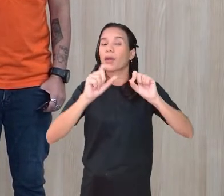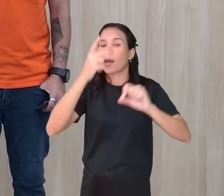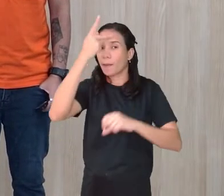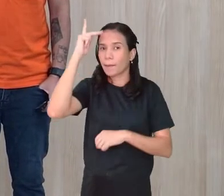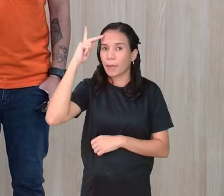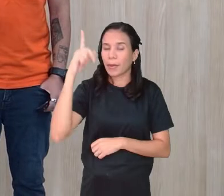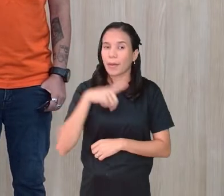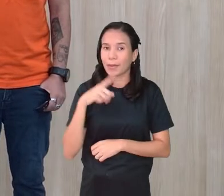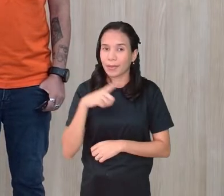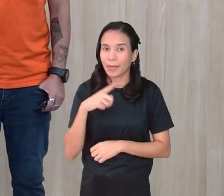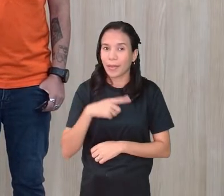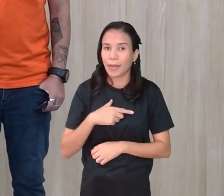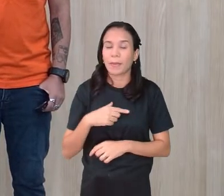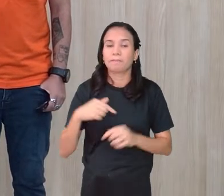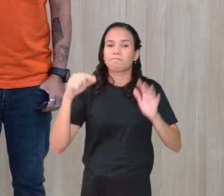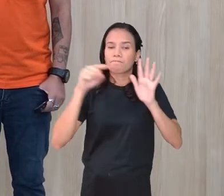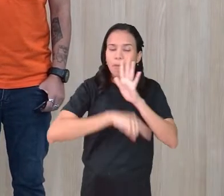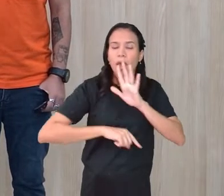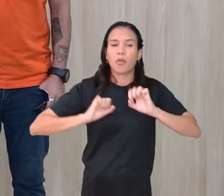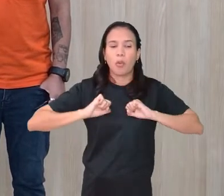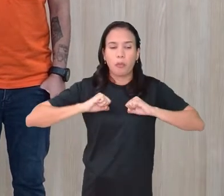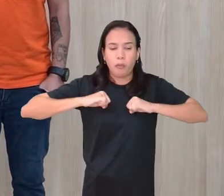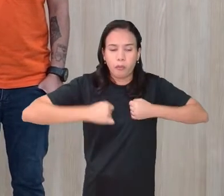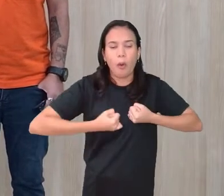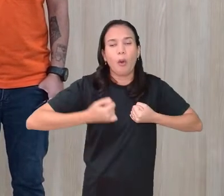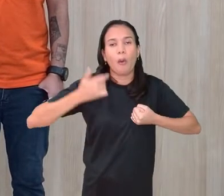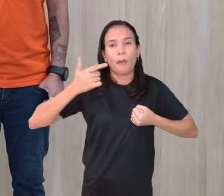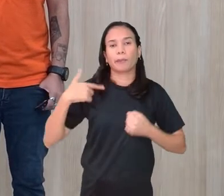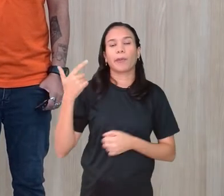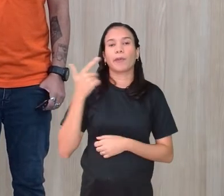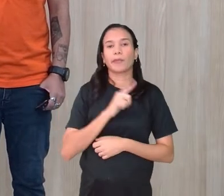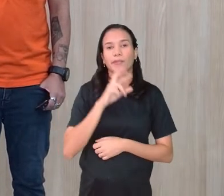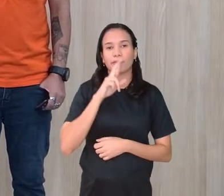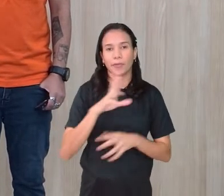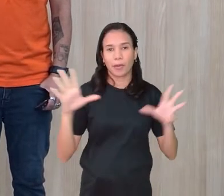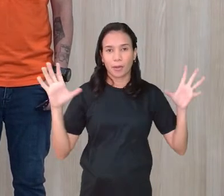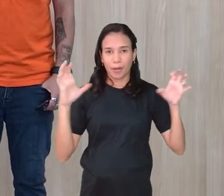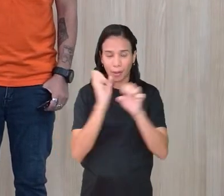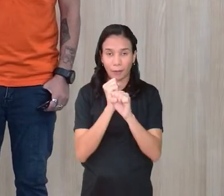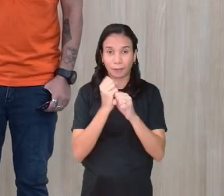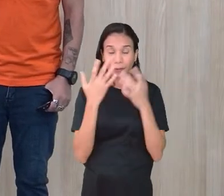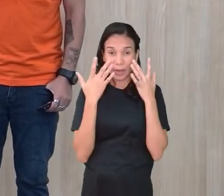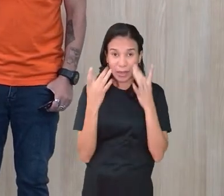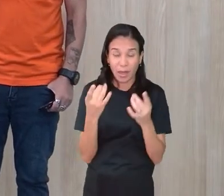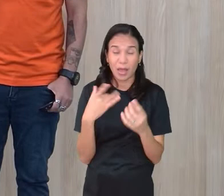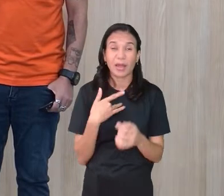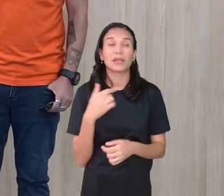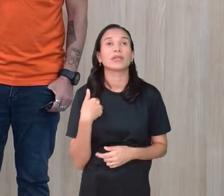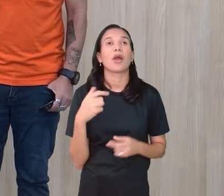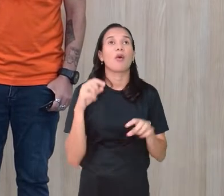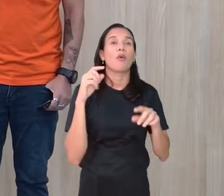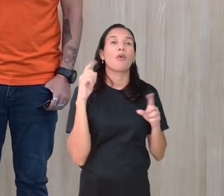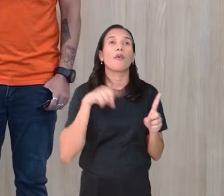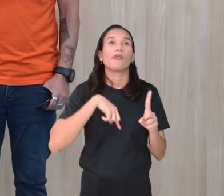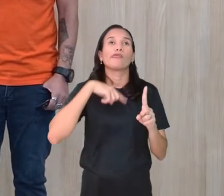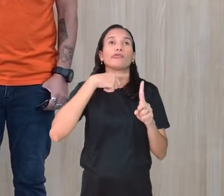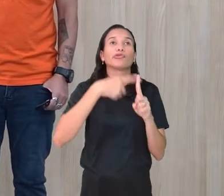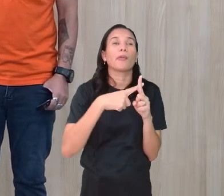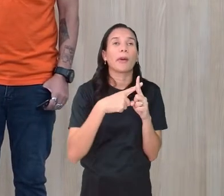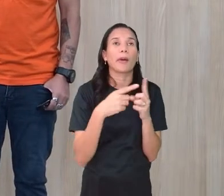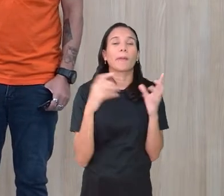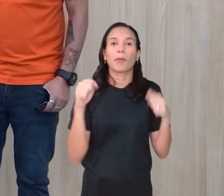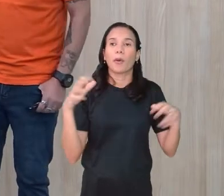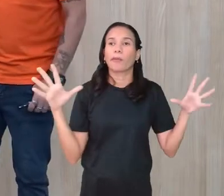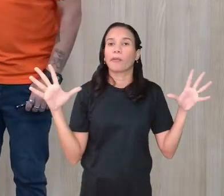ter menos trabalho em chegar a um determinado resultado. Porque preste atenção, se eu fosse contar aqui, eu poderia contar de